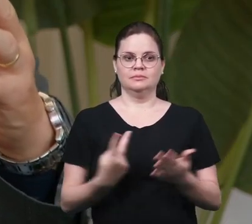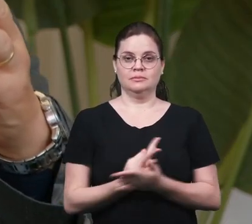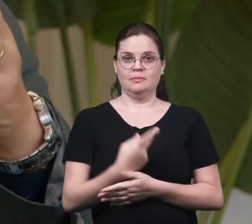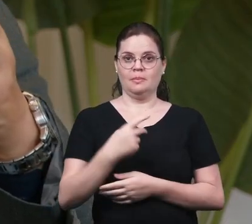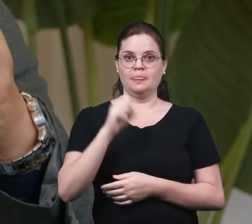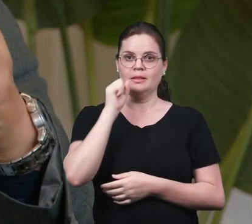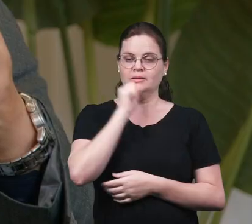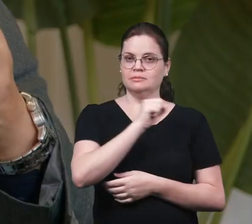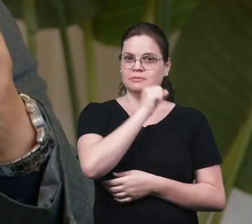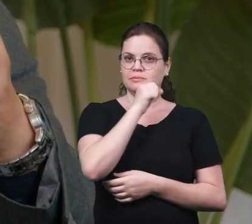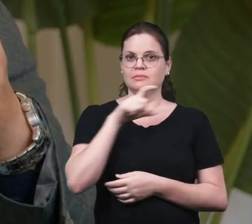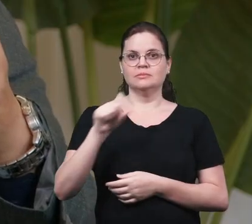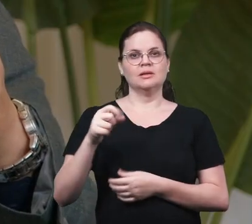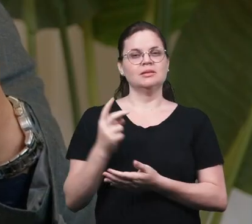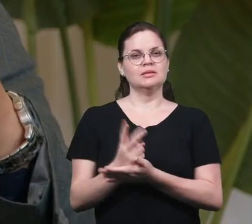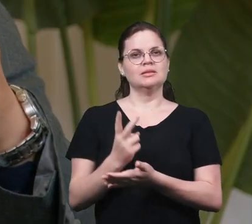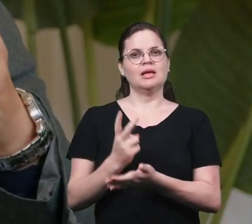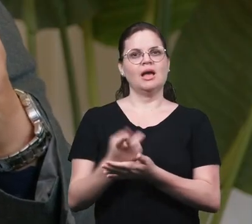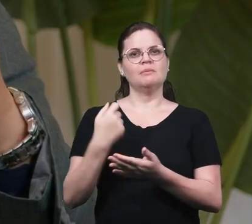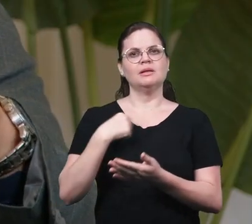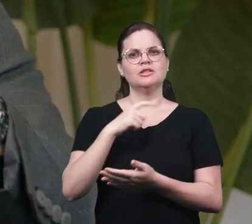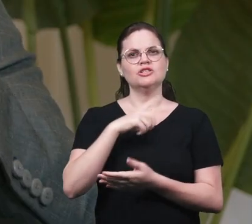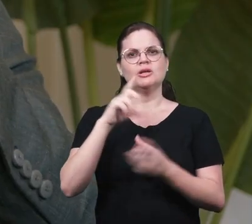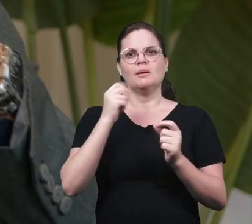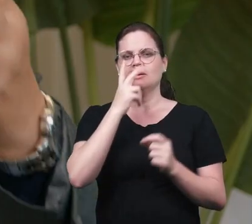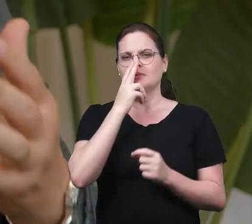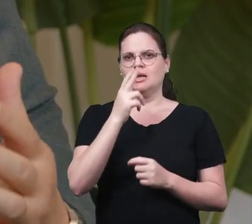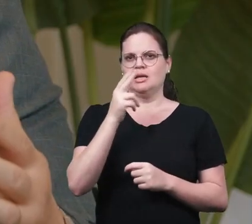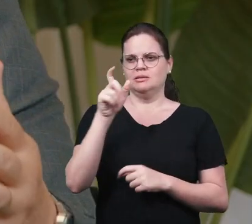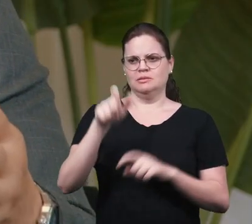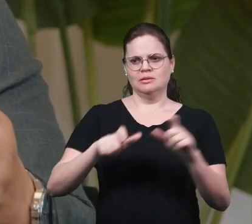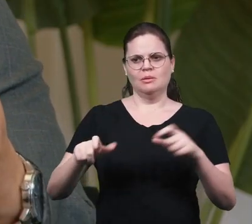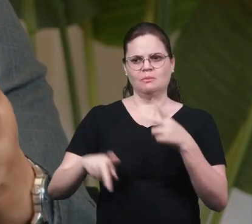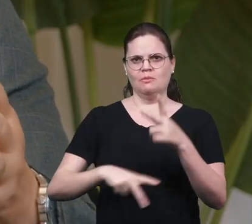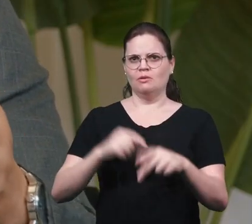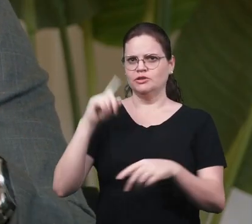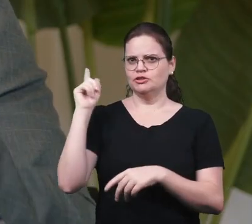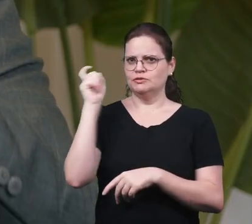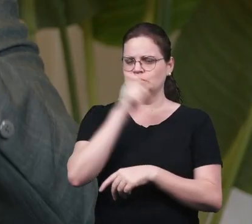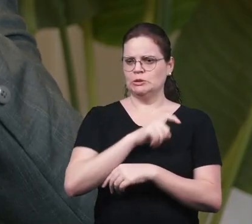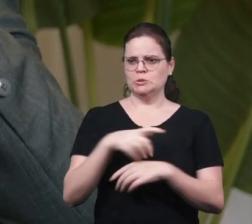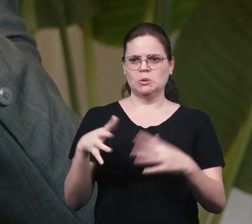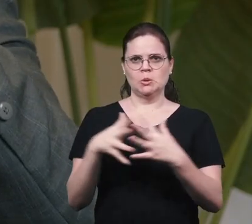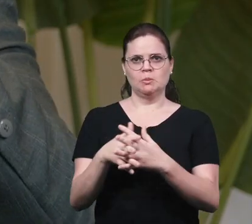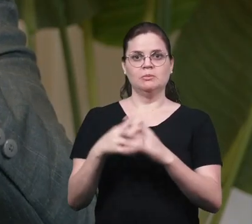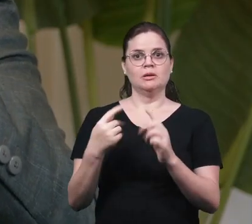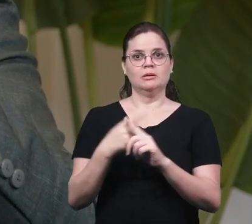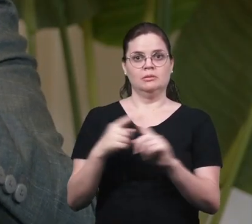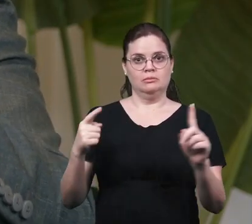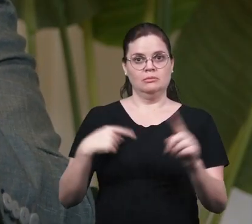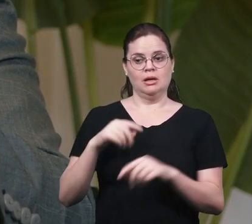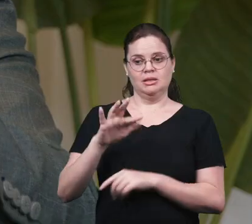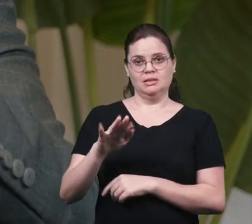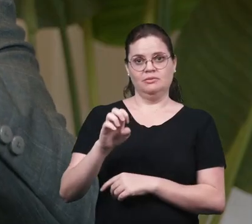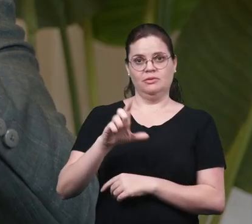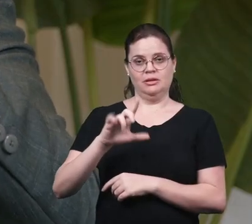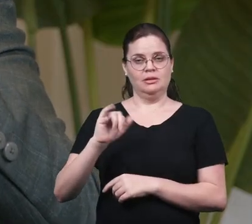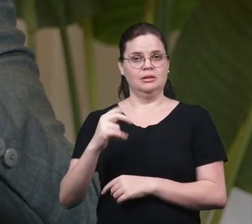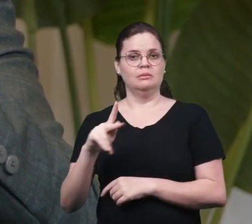Samaria sempre foi olhada assim como um povo difícil, né? Complicado, mas o evangelista